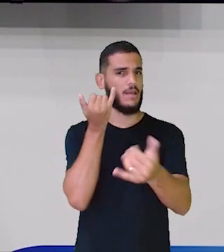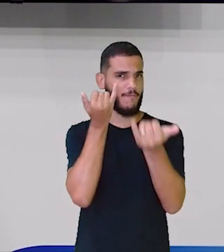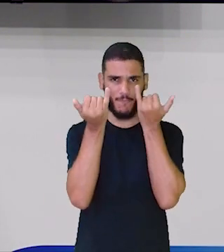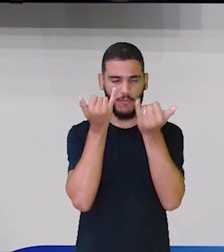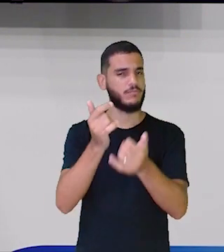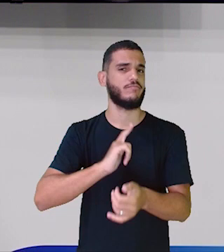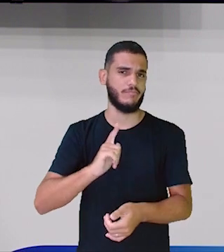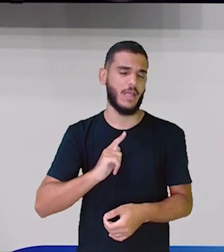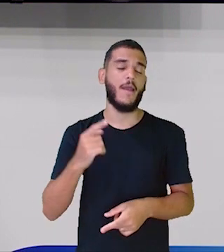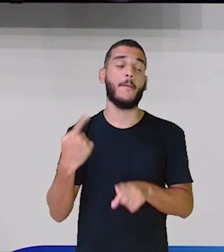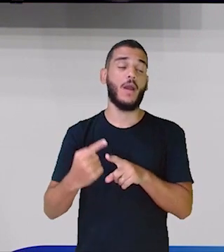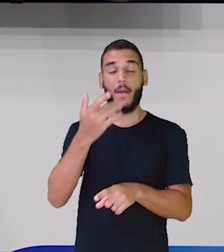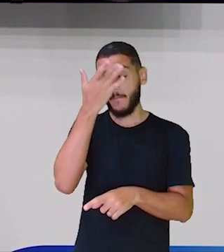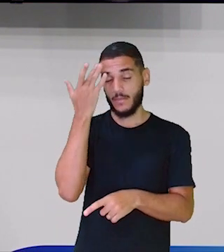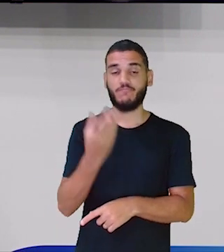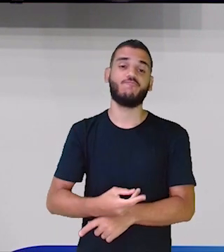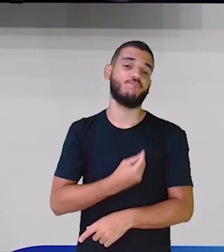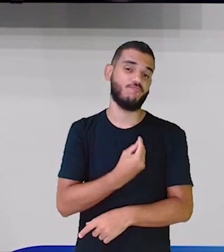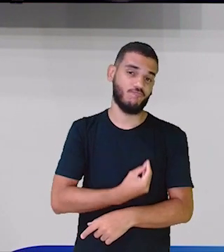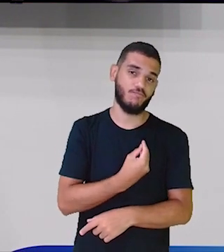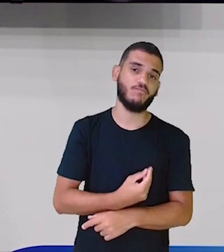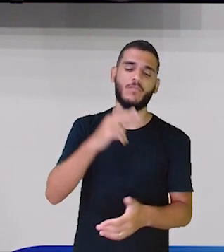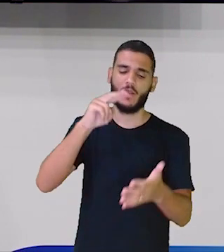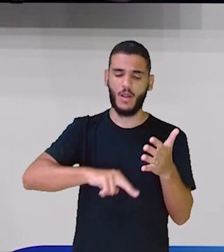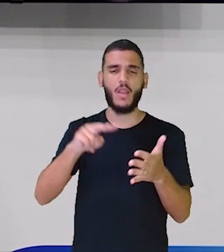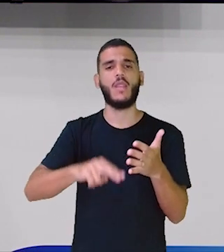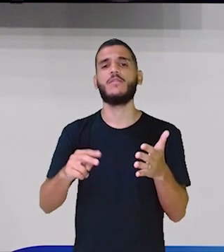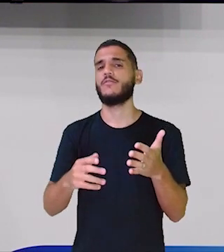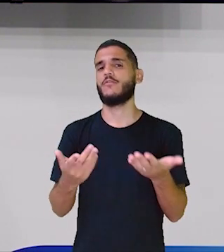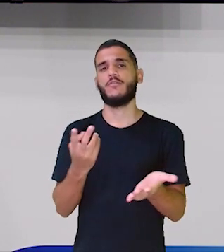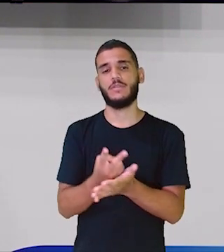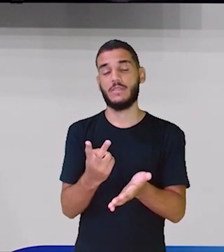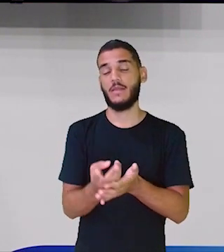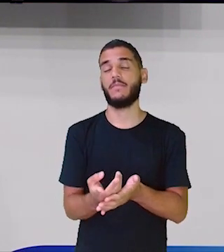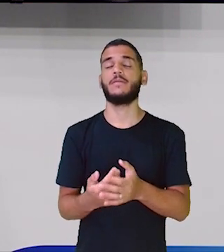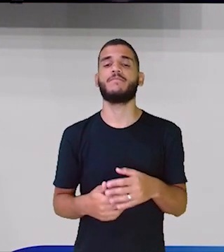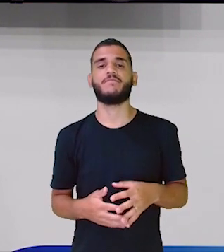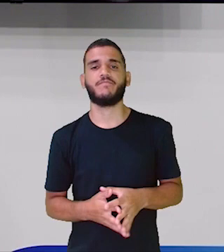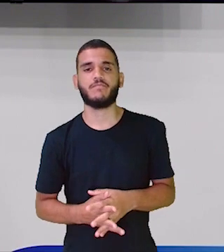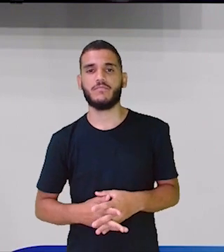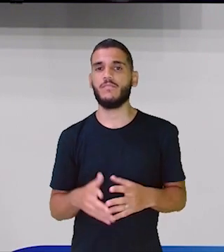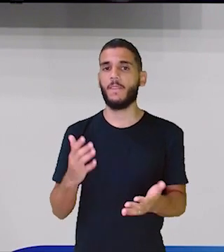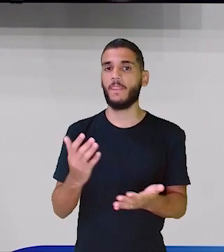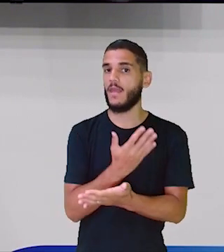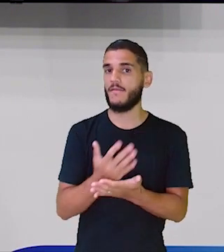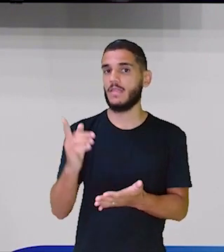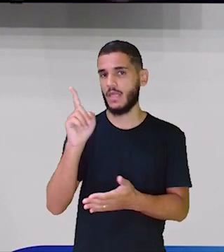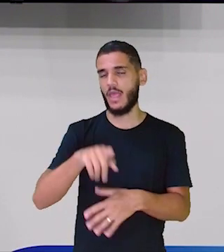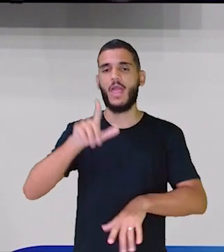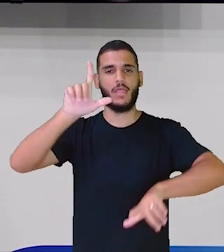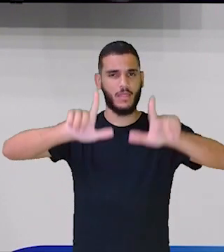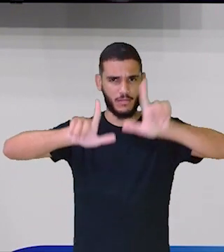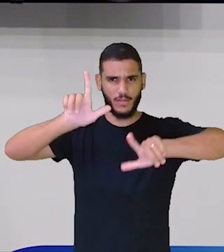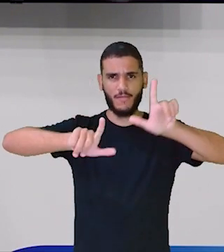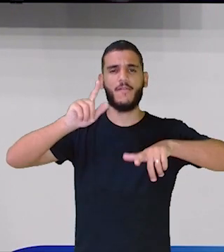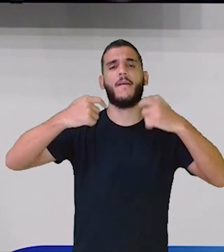para atualizar o seu leitor, o telespectador, quando é o telejornal, que é ali aquele na